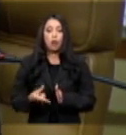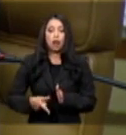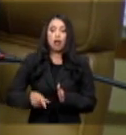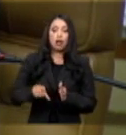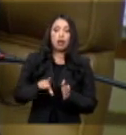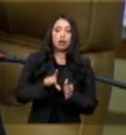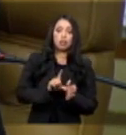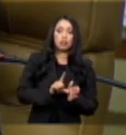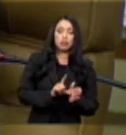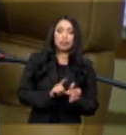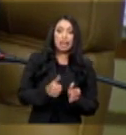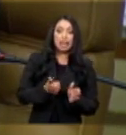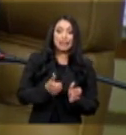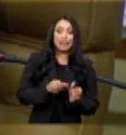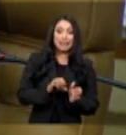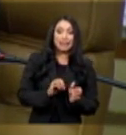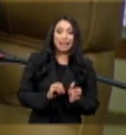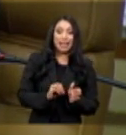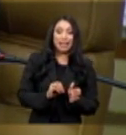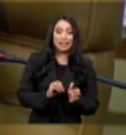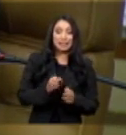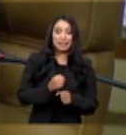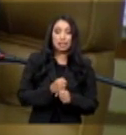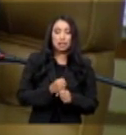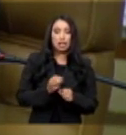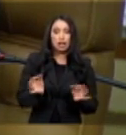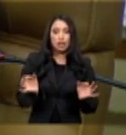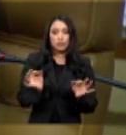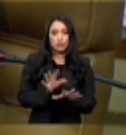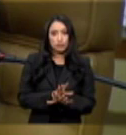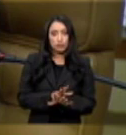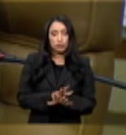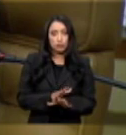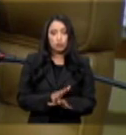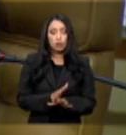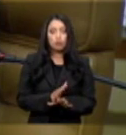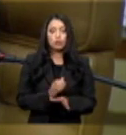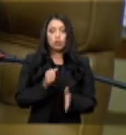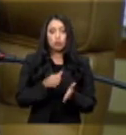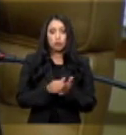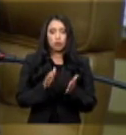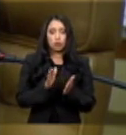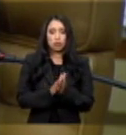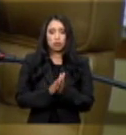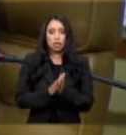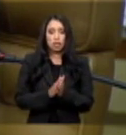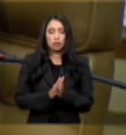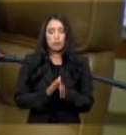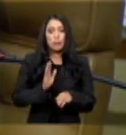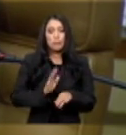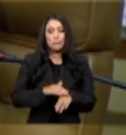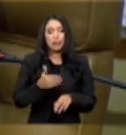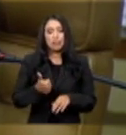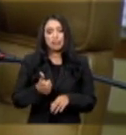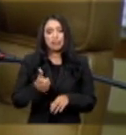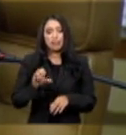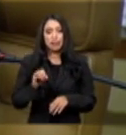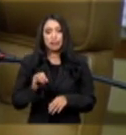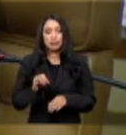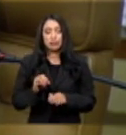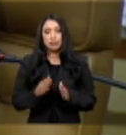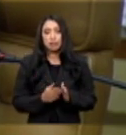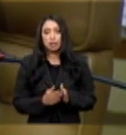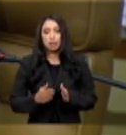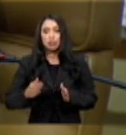em 10 anos do final do contrato de concessão do serviço ferroviário e, principalmente, fosse objeto aqui